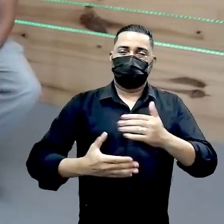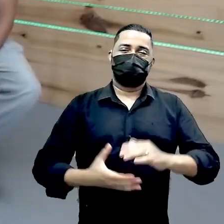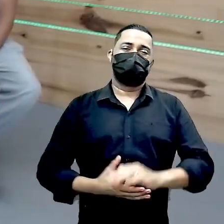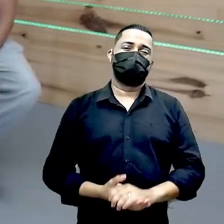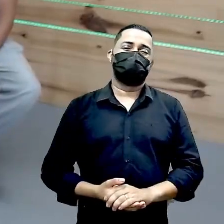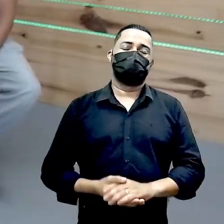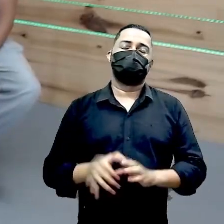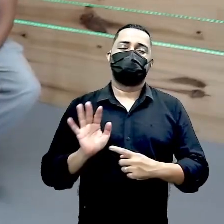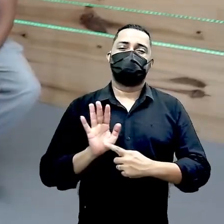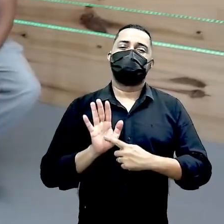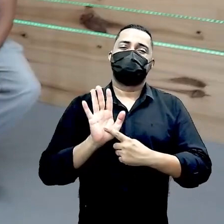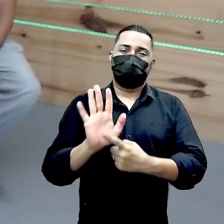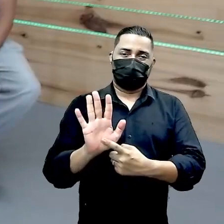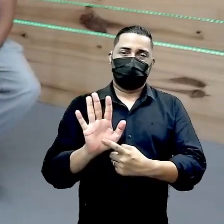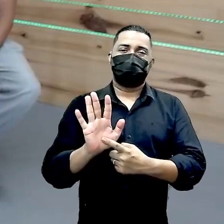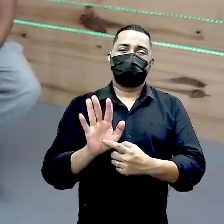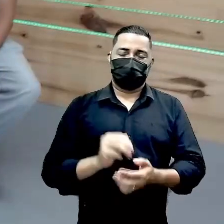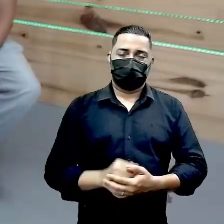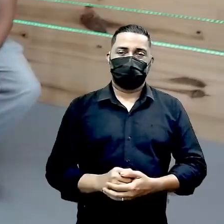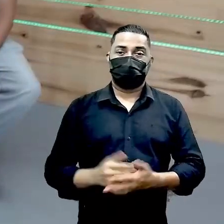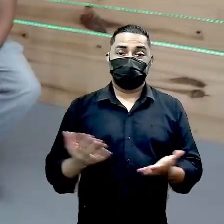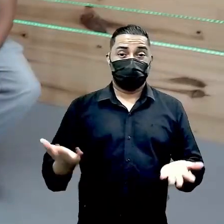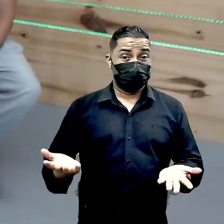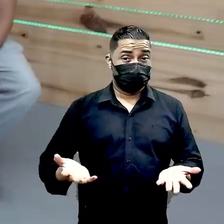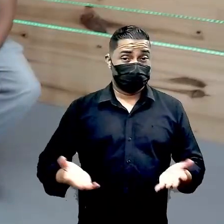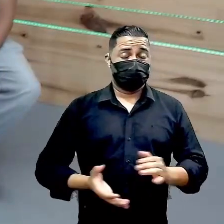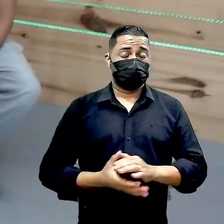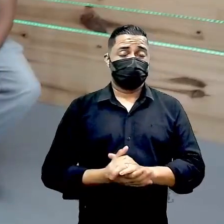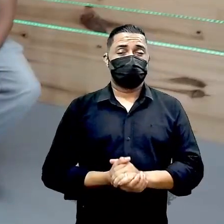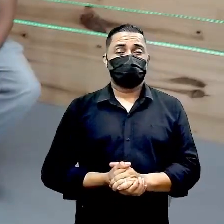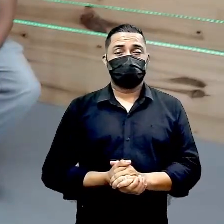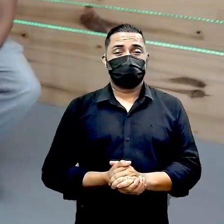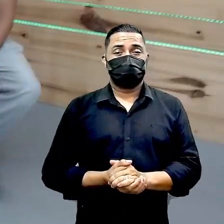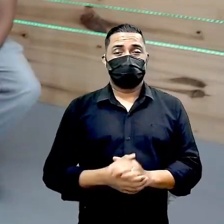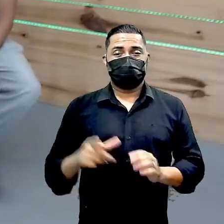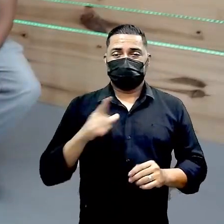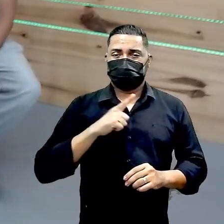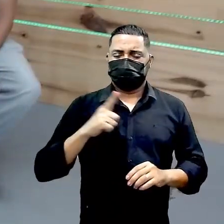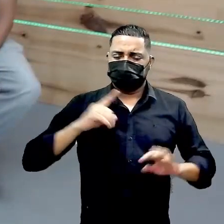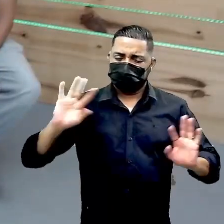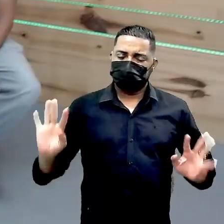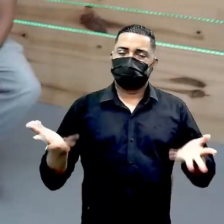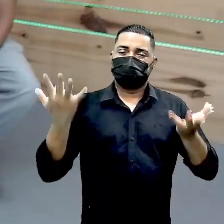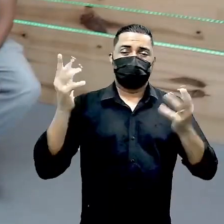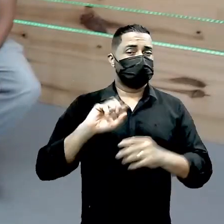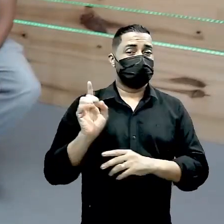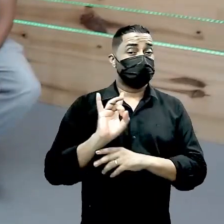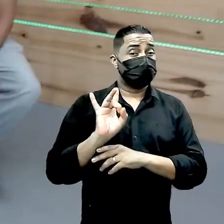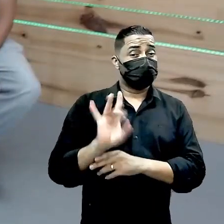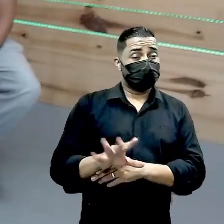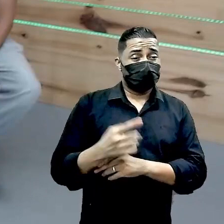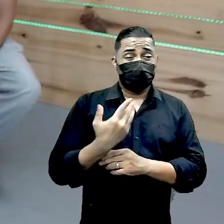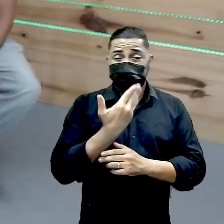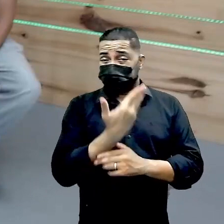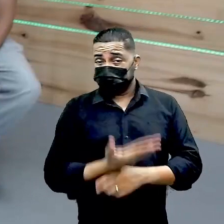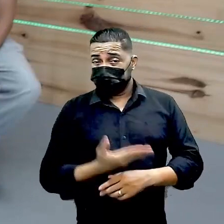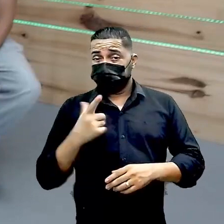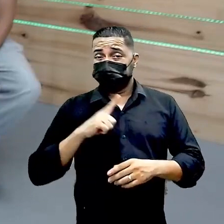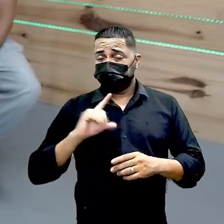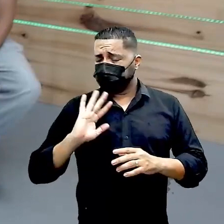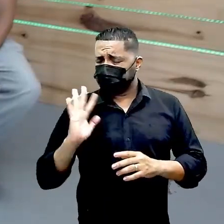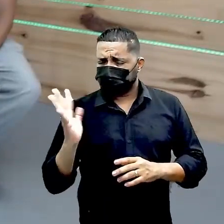A apresentação deste evento de hoje vai estar homenageando não só a esses, mas a todos